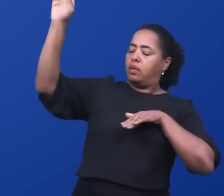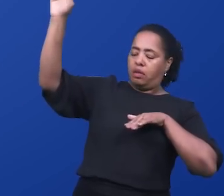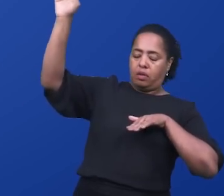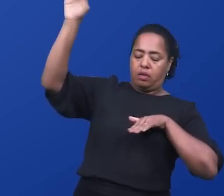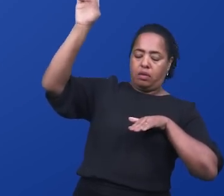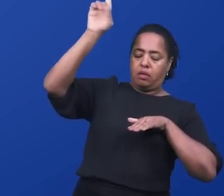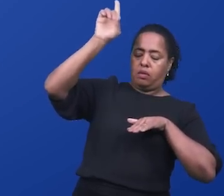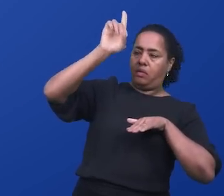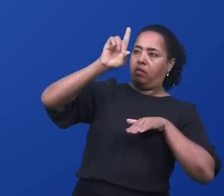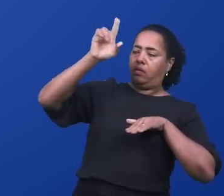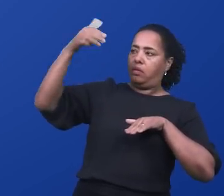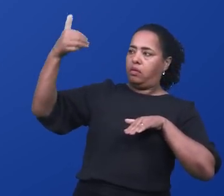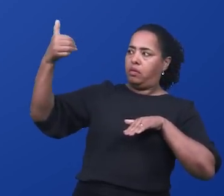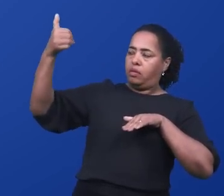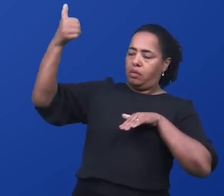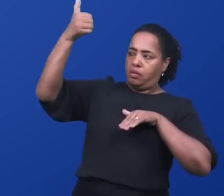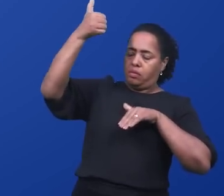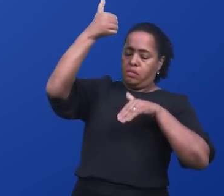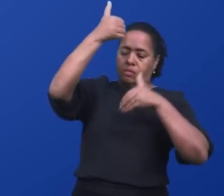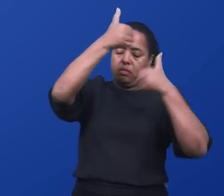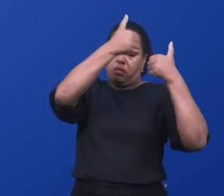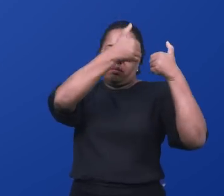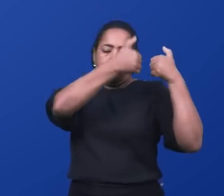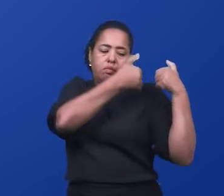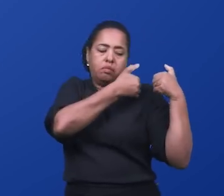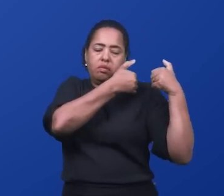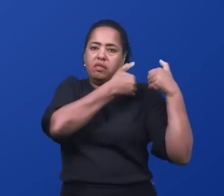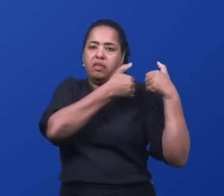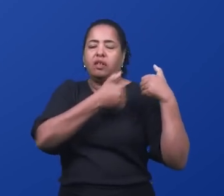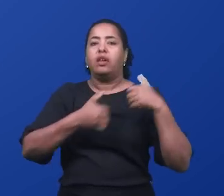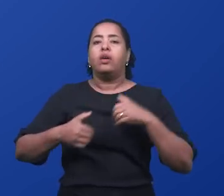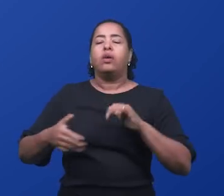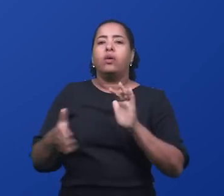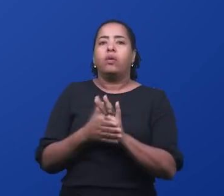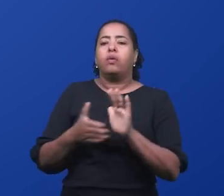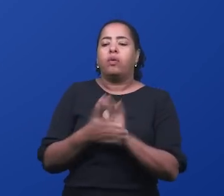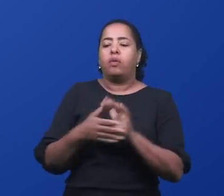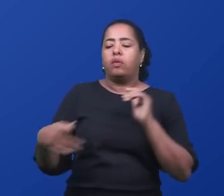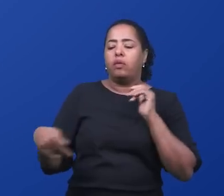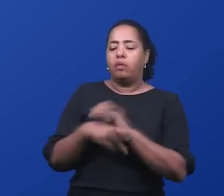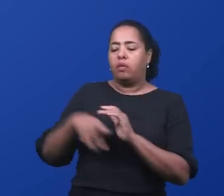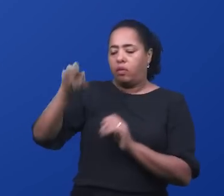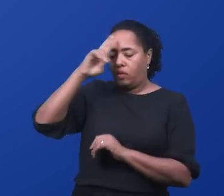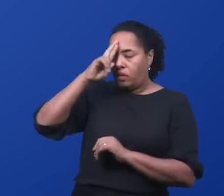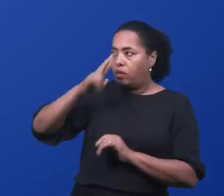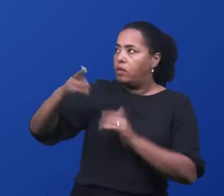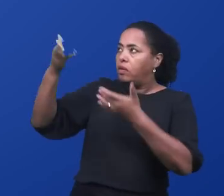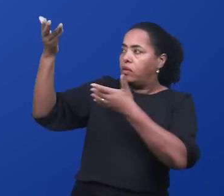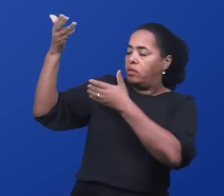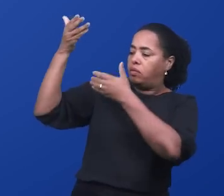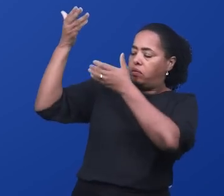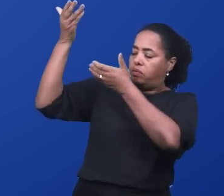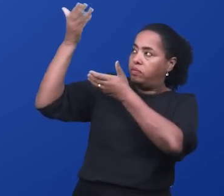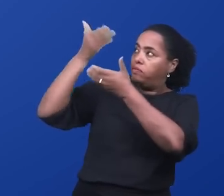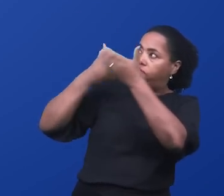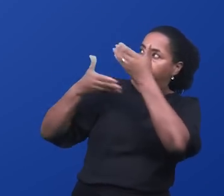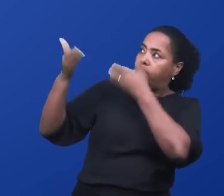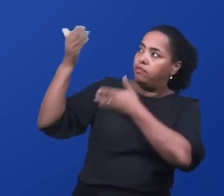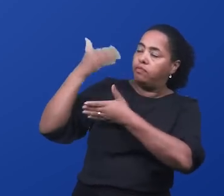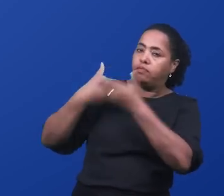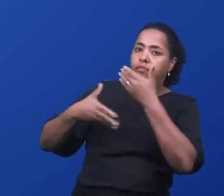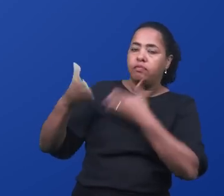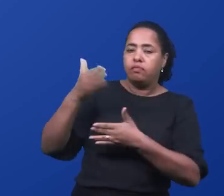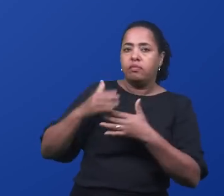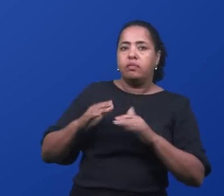A arca, ela vem por cima de nossas cabeças. O projeto do Senhor, a obra, ela vem por cima do homem. Porém,